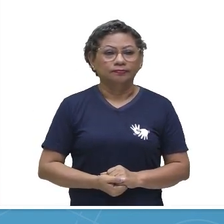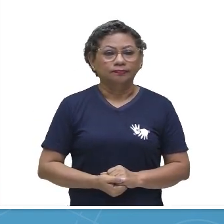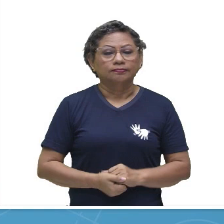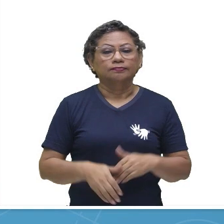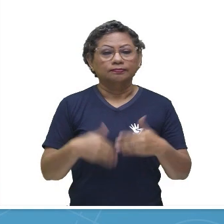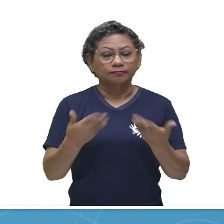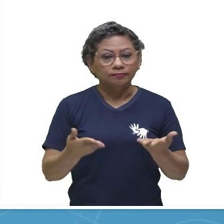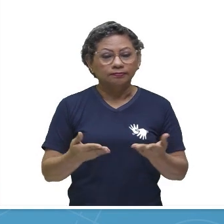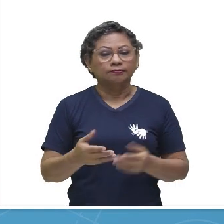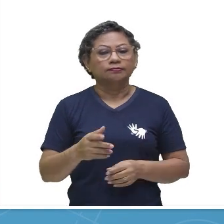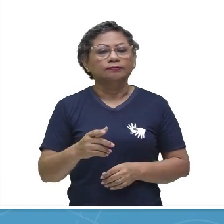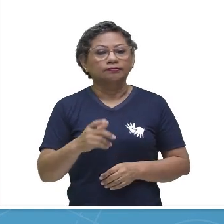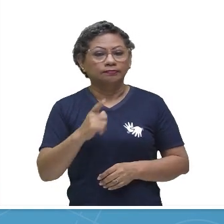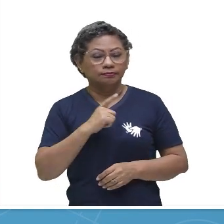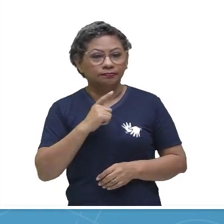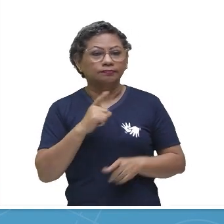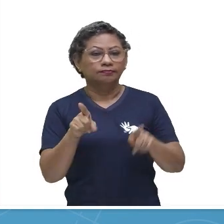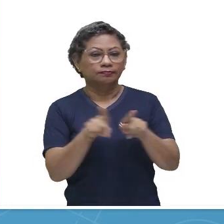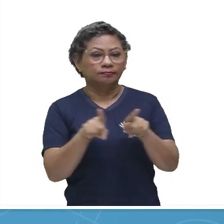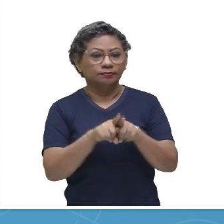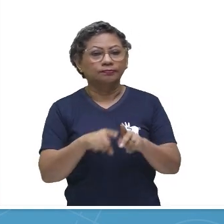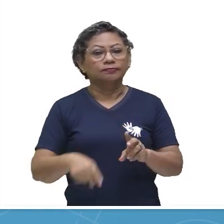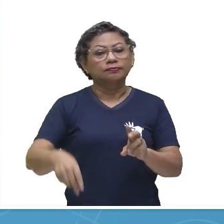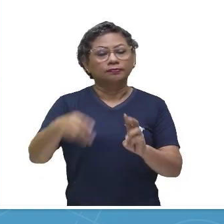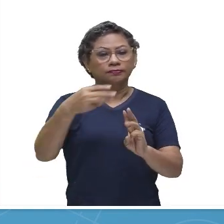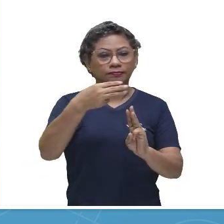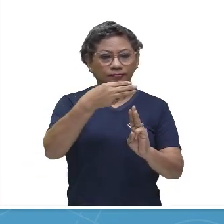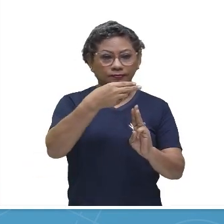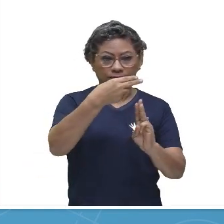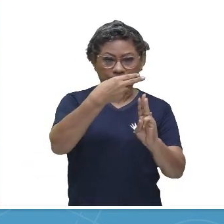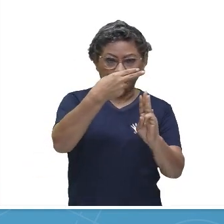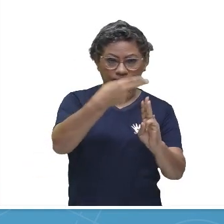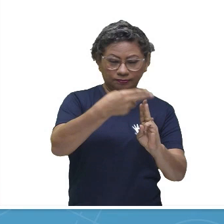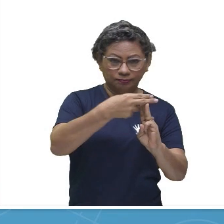temos as seguintes situações também. Isso daqui é muito importante, né? Para a gente